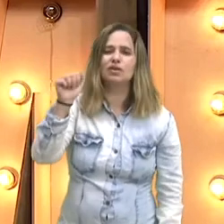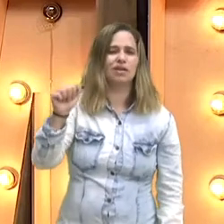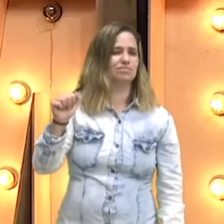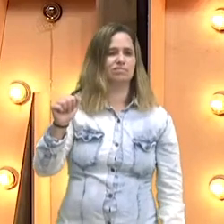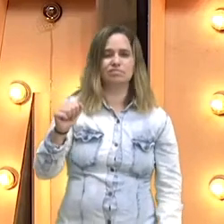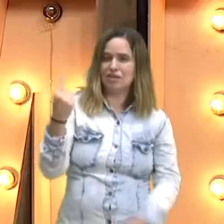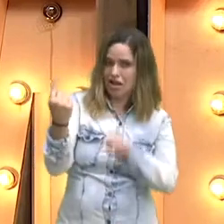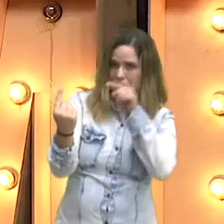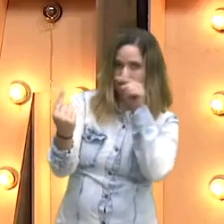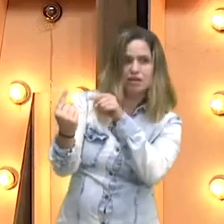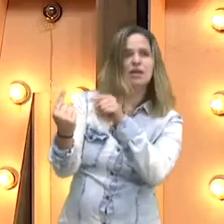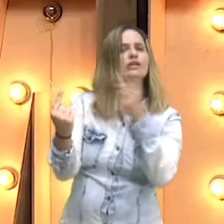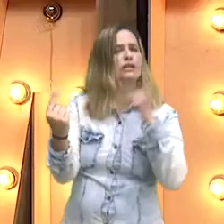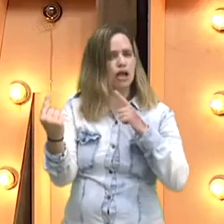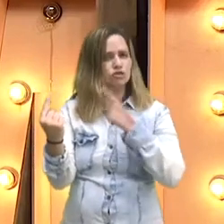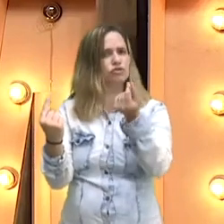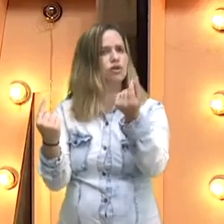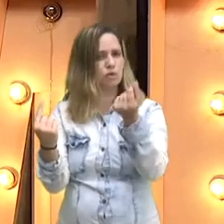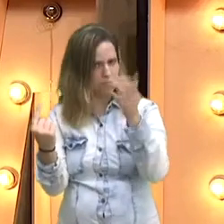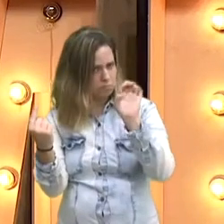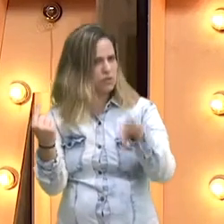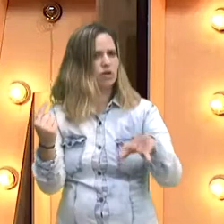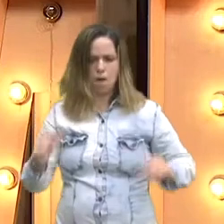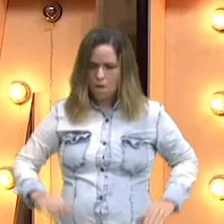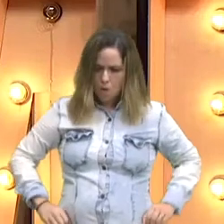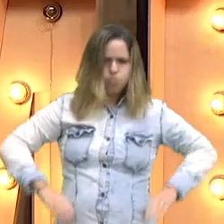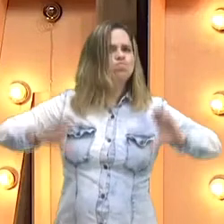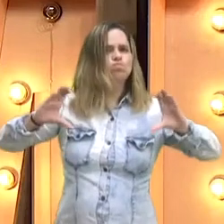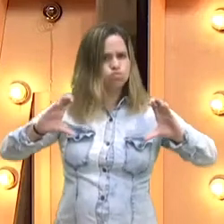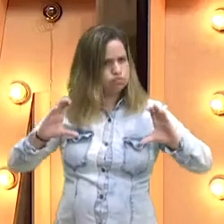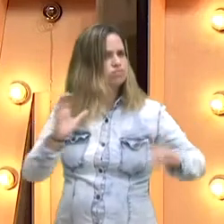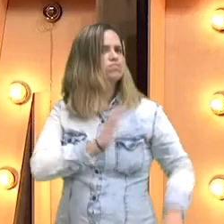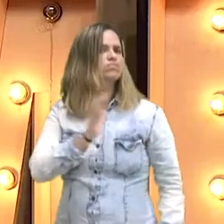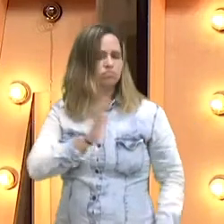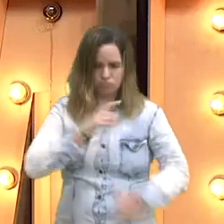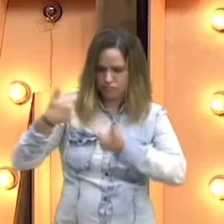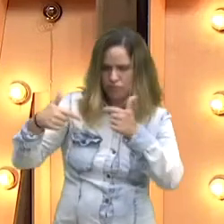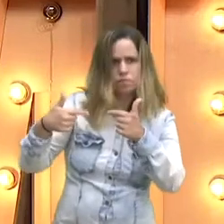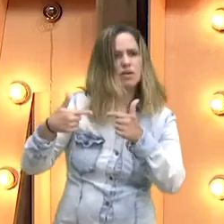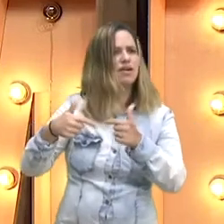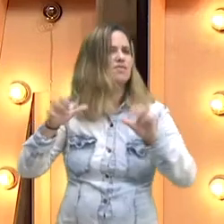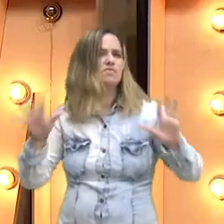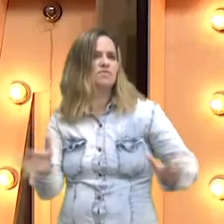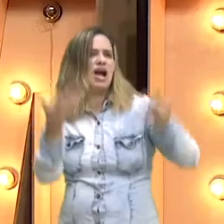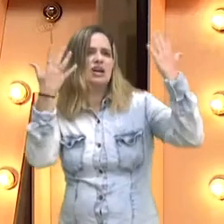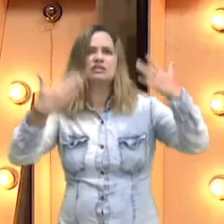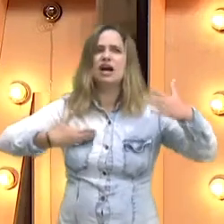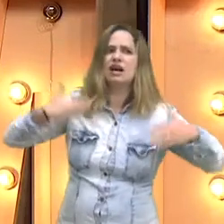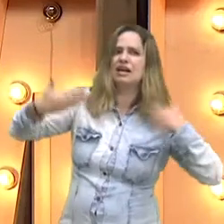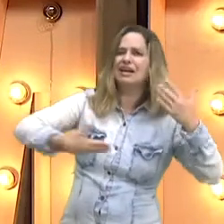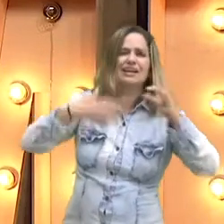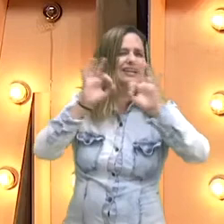sequer que perguntava: para quem estou trabalhando tanto e por que razão deixo de me divertir? Isso também é